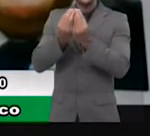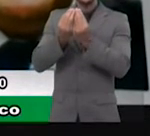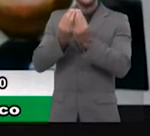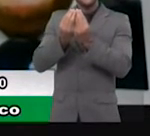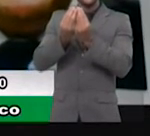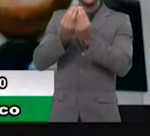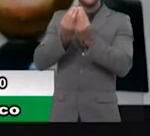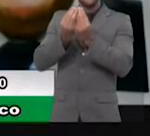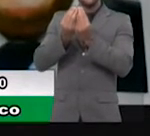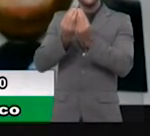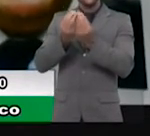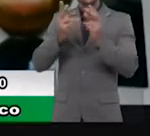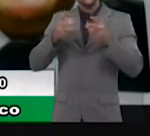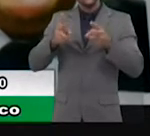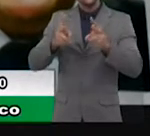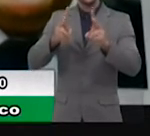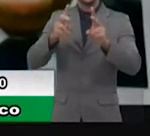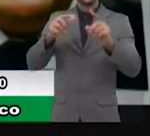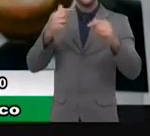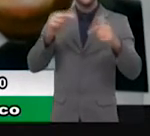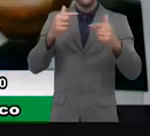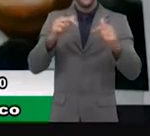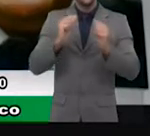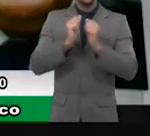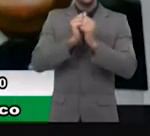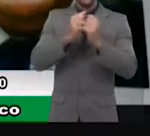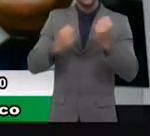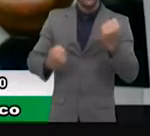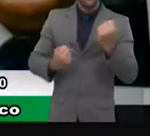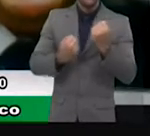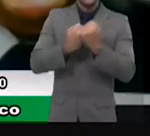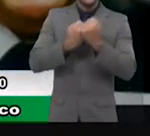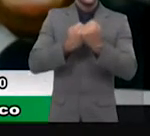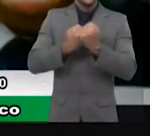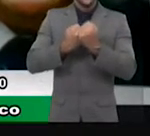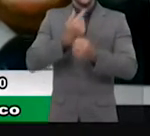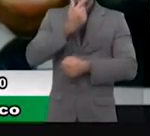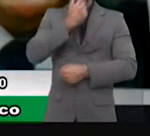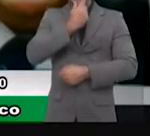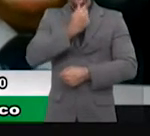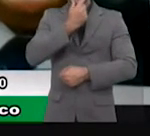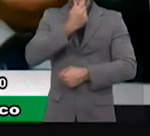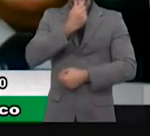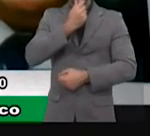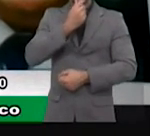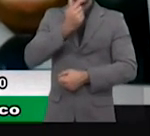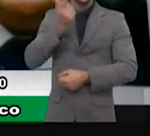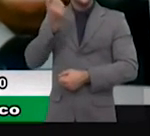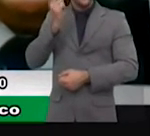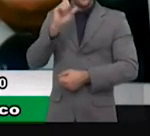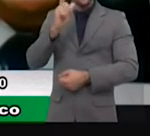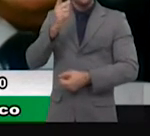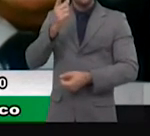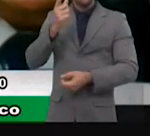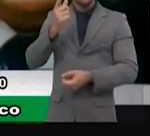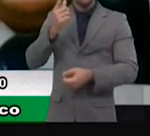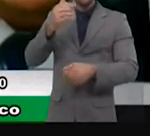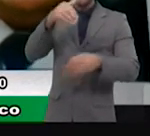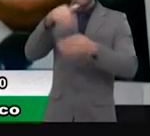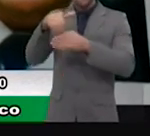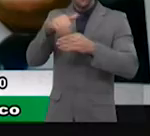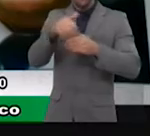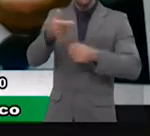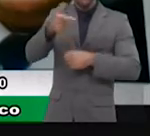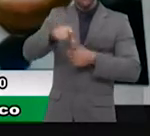fazendo um trabalho, sua assessoria, de um homem que ganhou a eleição, mas, infelizmente, não vai poder voltar aqui